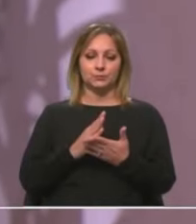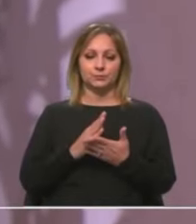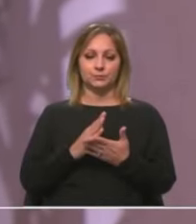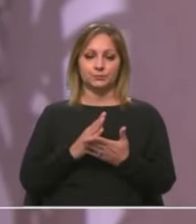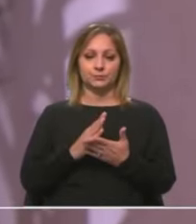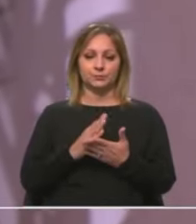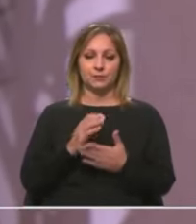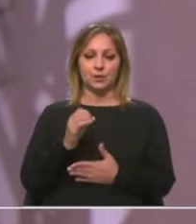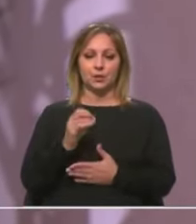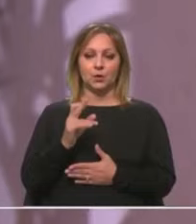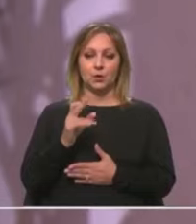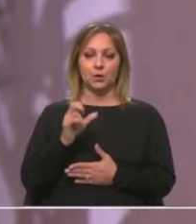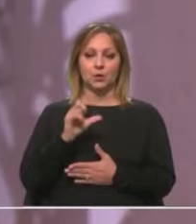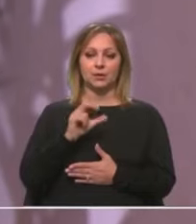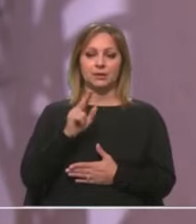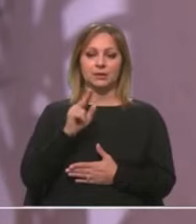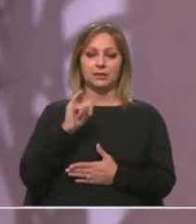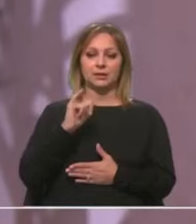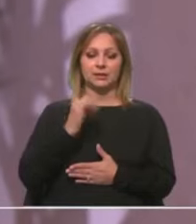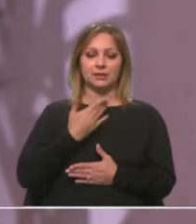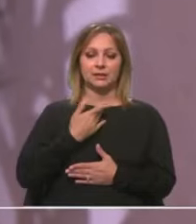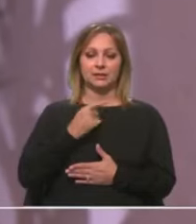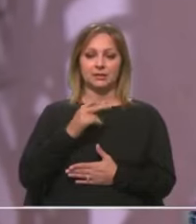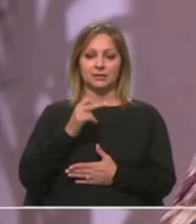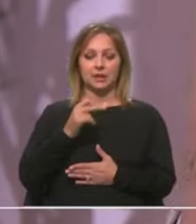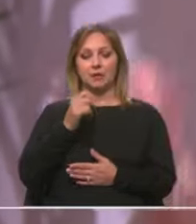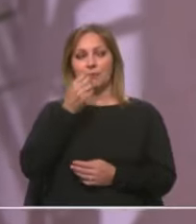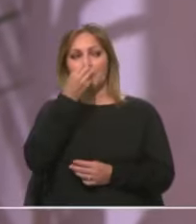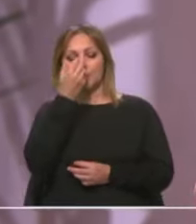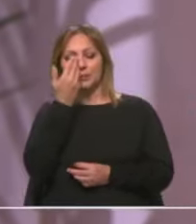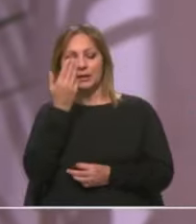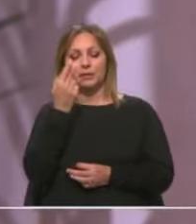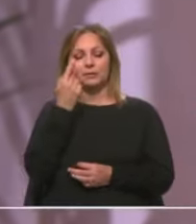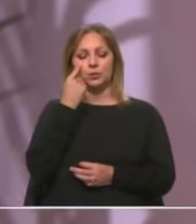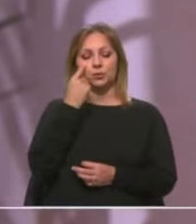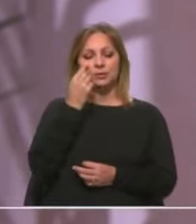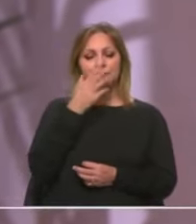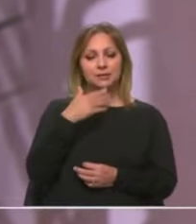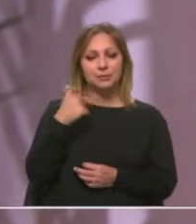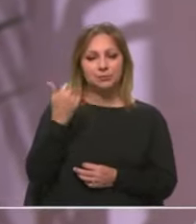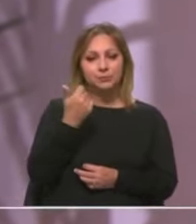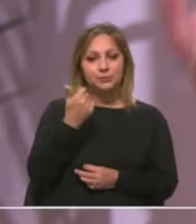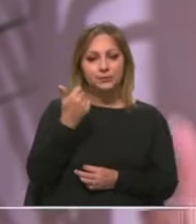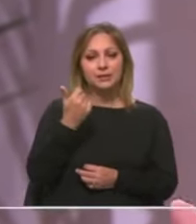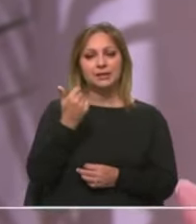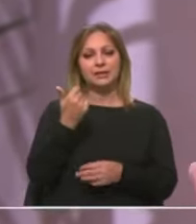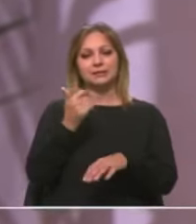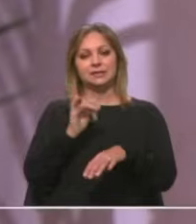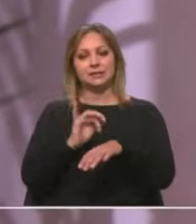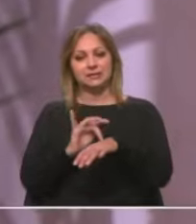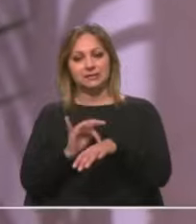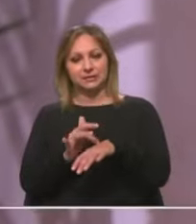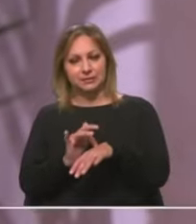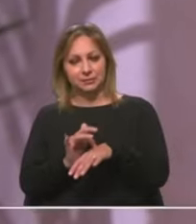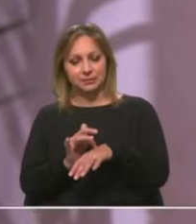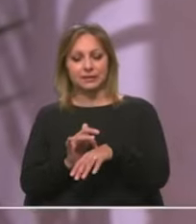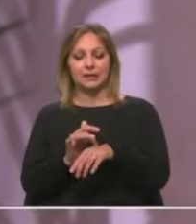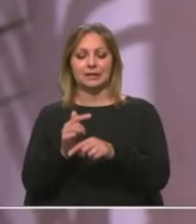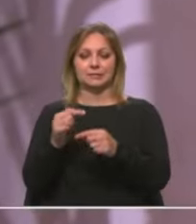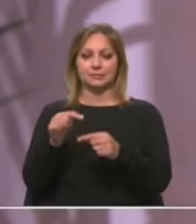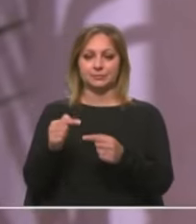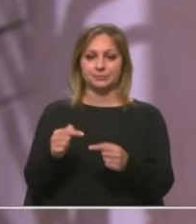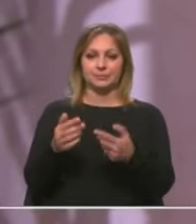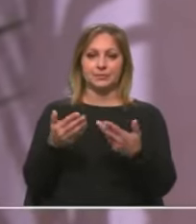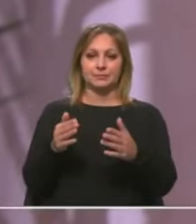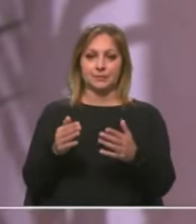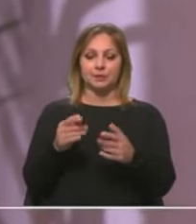a orquídea. Porquê? Porque é uma planta que é Ah, conhecida exatamente. pela sua beleza, não é? Pela sua delicadeza. Pronto. Agora é assim,